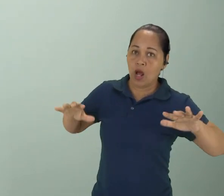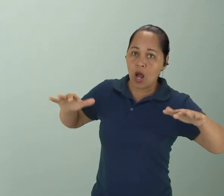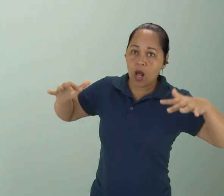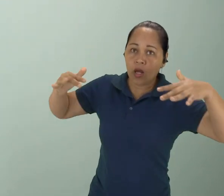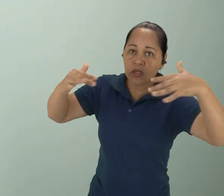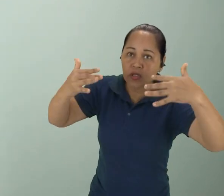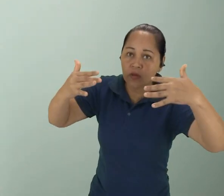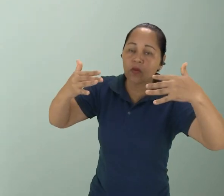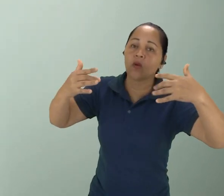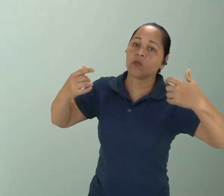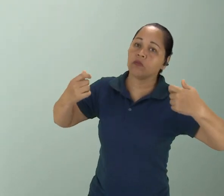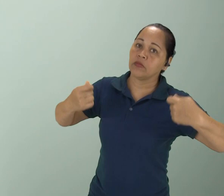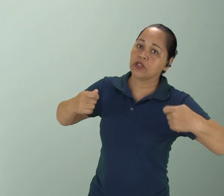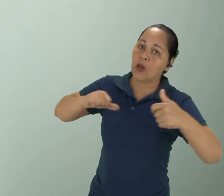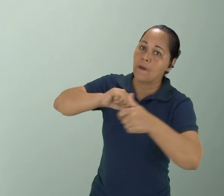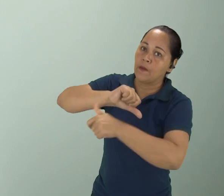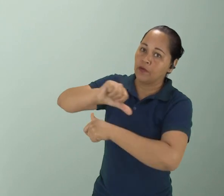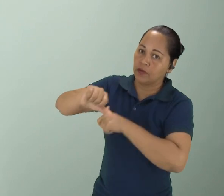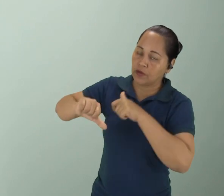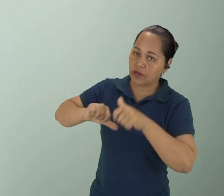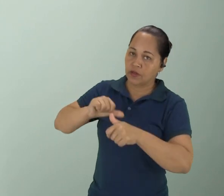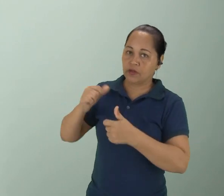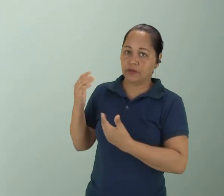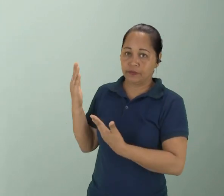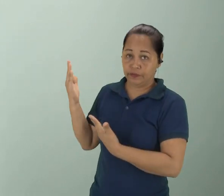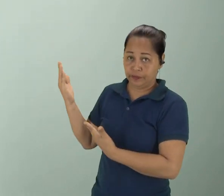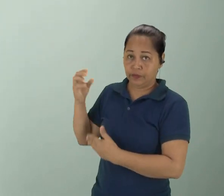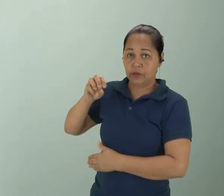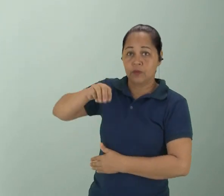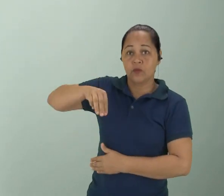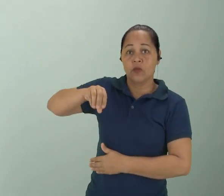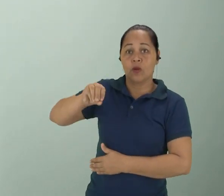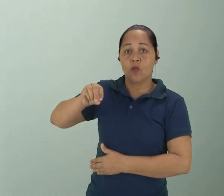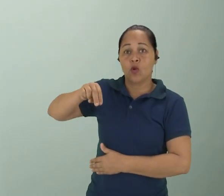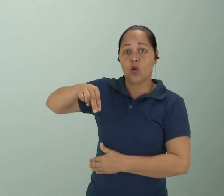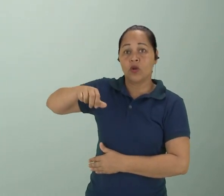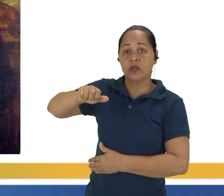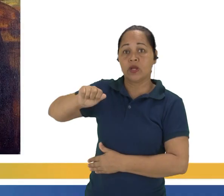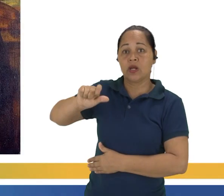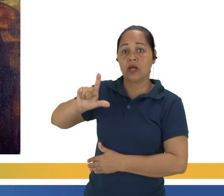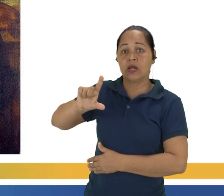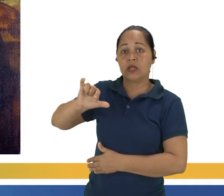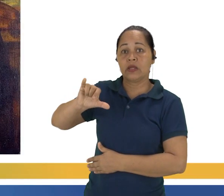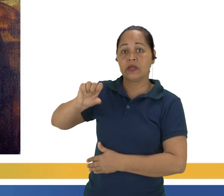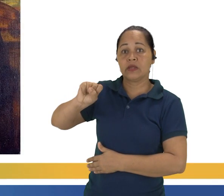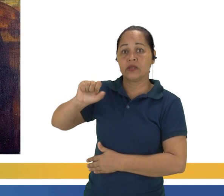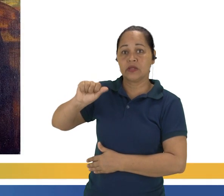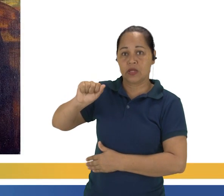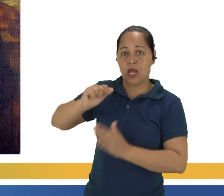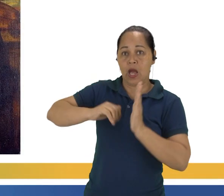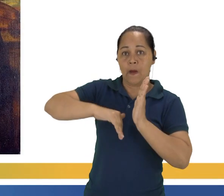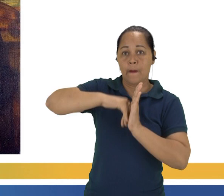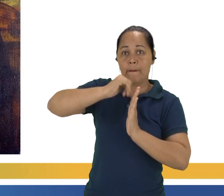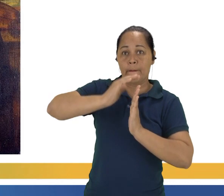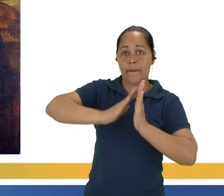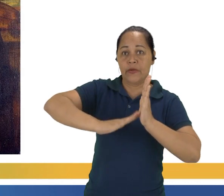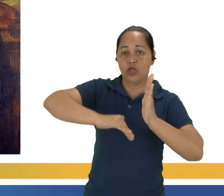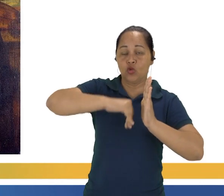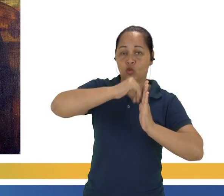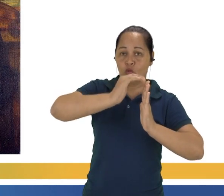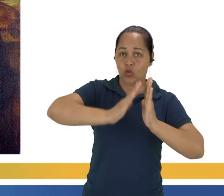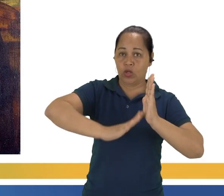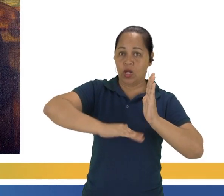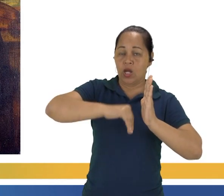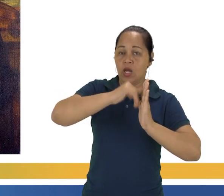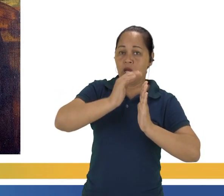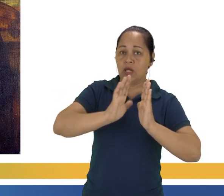desafios éticos no cotidiano da trouxe as imagem da monalisa um clássico com máscara e a proposta de atividade é o seguinte ó